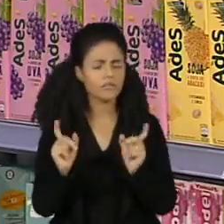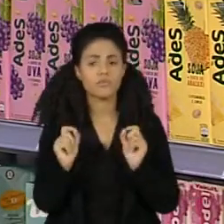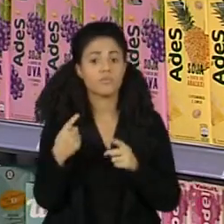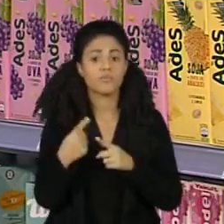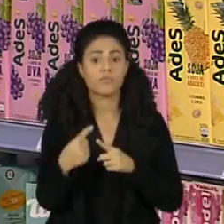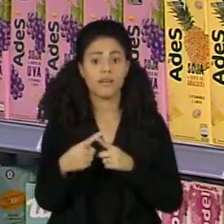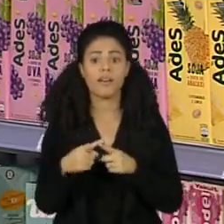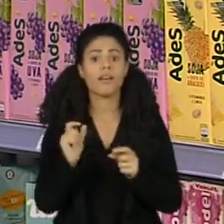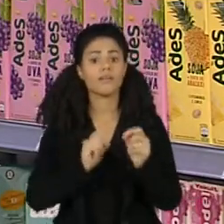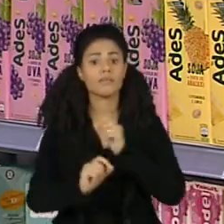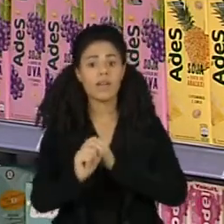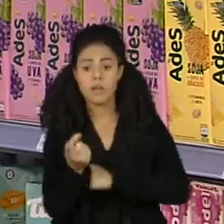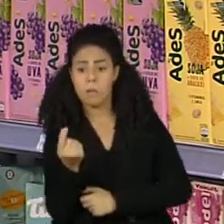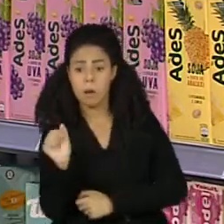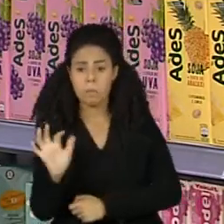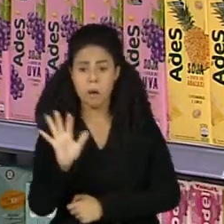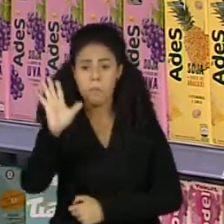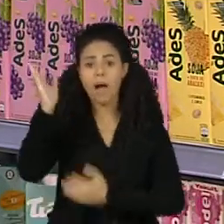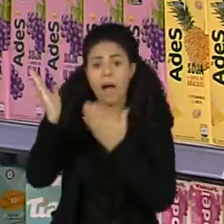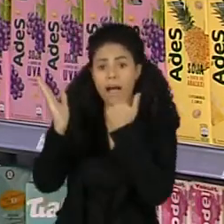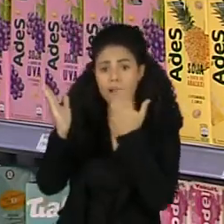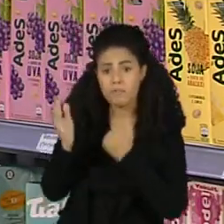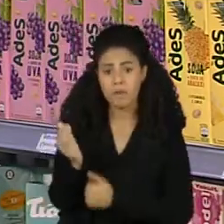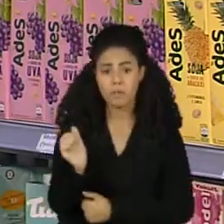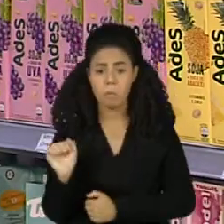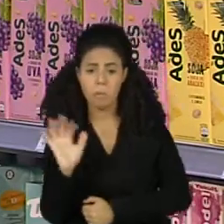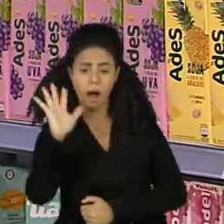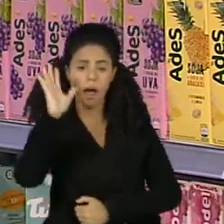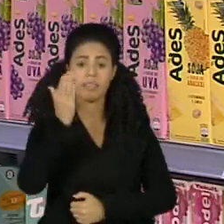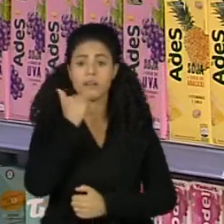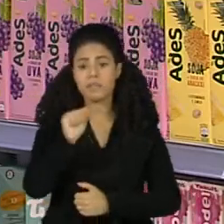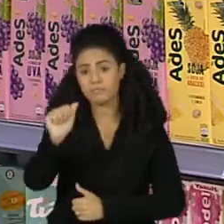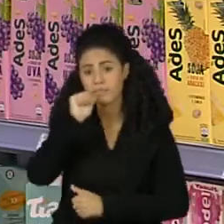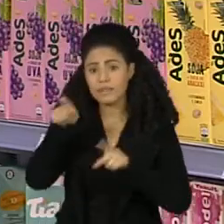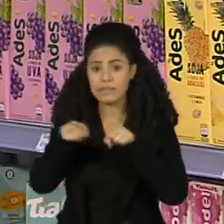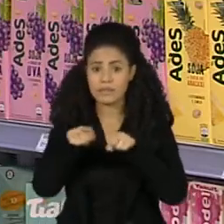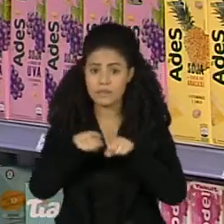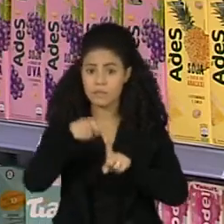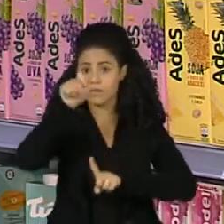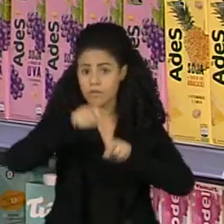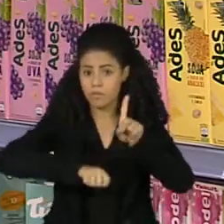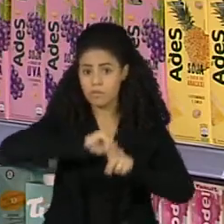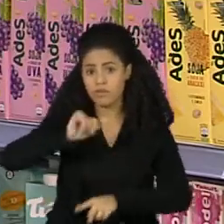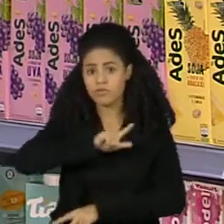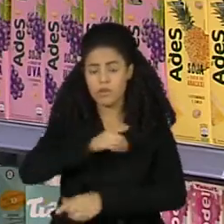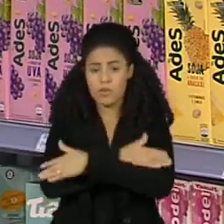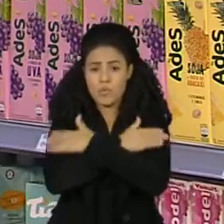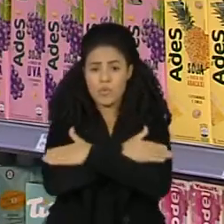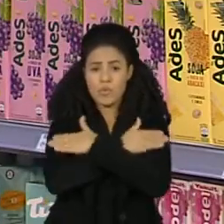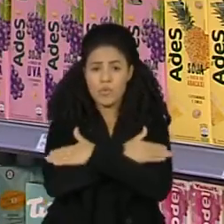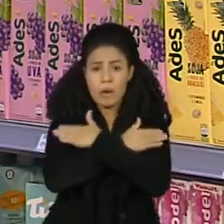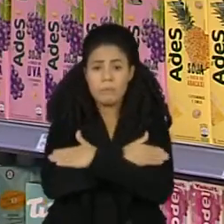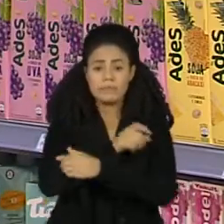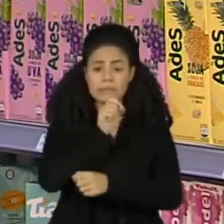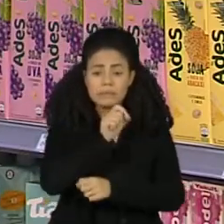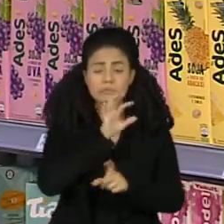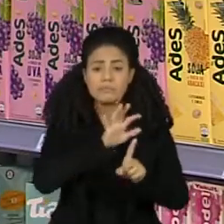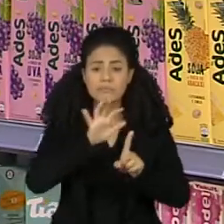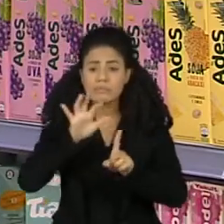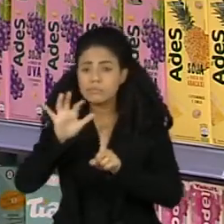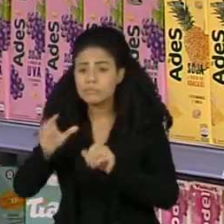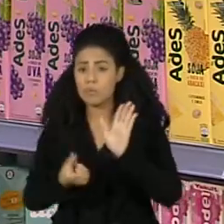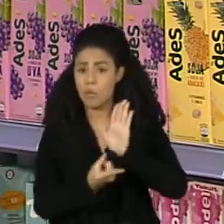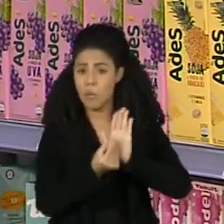Os preços dos alimentos e bebidas subiram ainda mais em julho. E são justamente esses itens os que mais pesam no orçamento